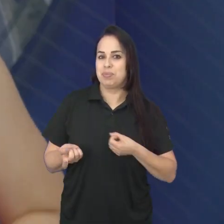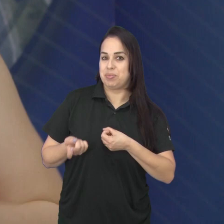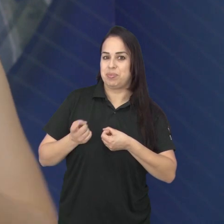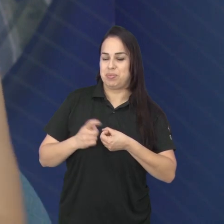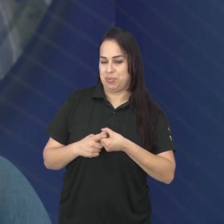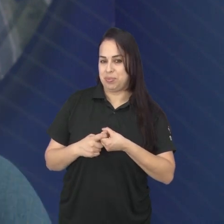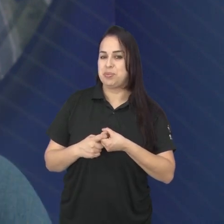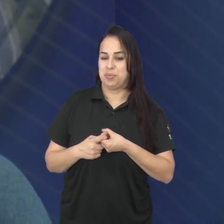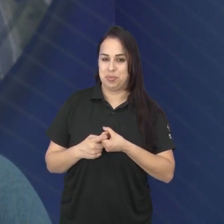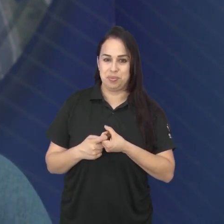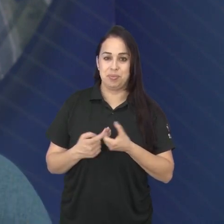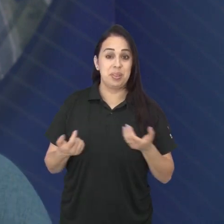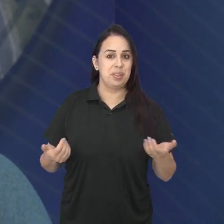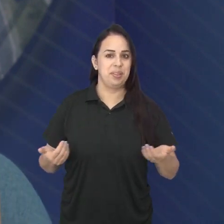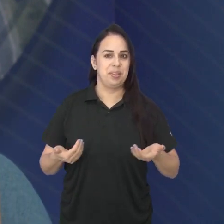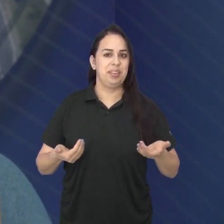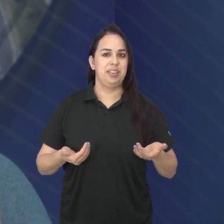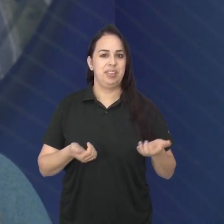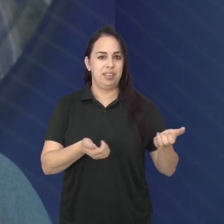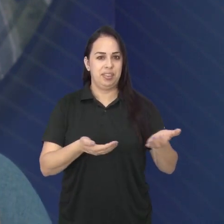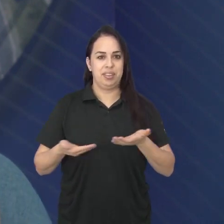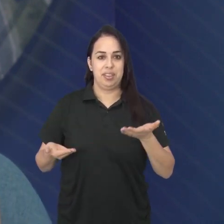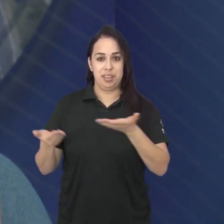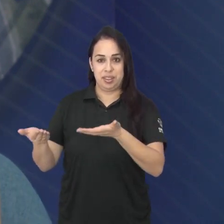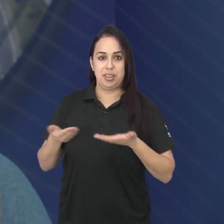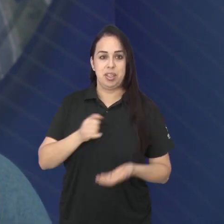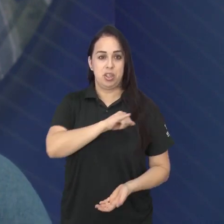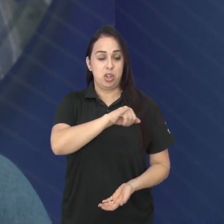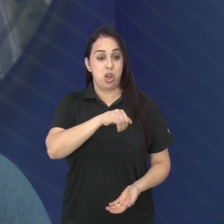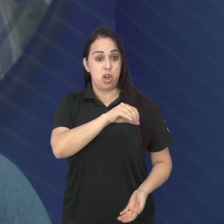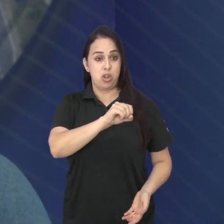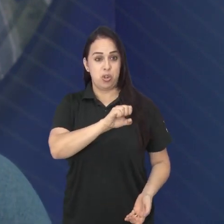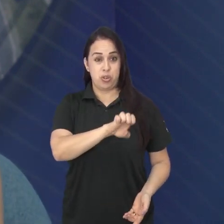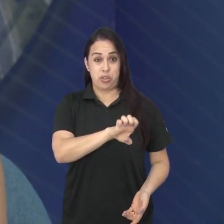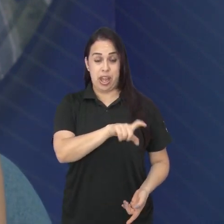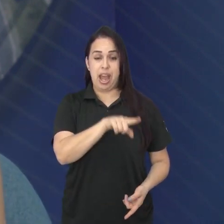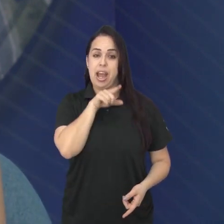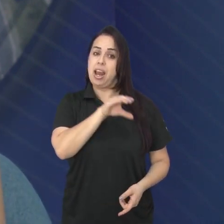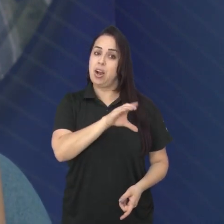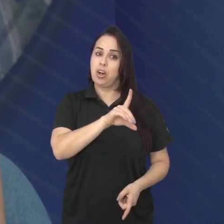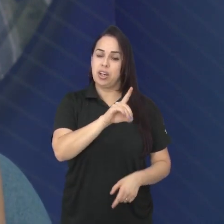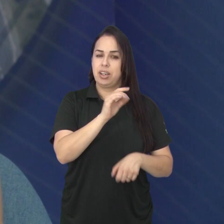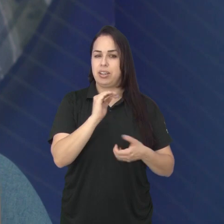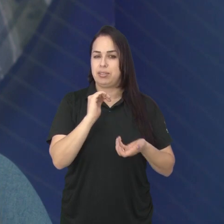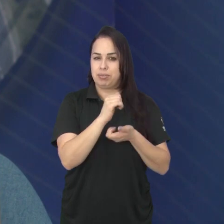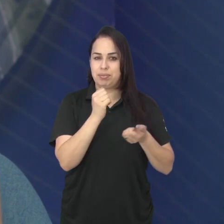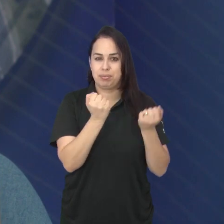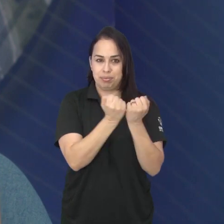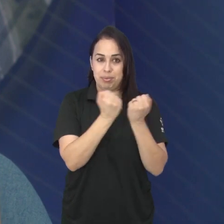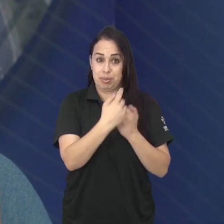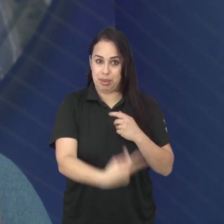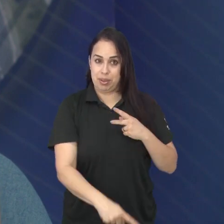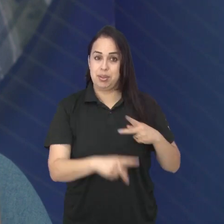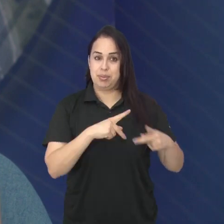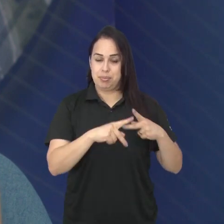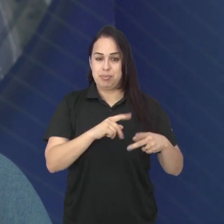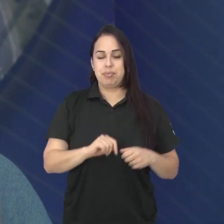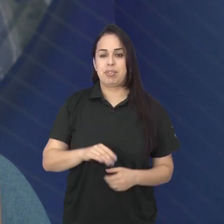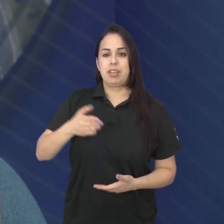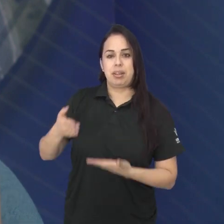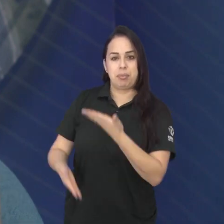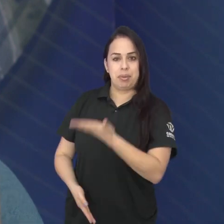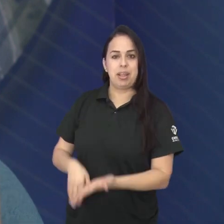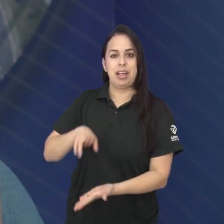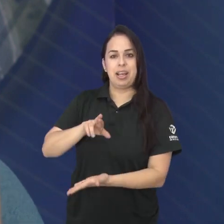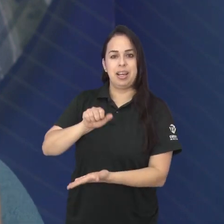Estamos de volta com o Diálogos da Cidade e hoje eu estou recebendo o José Benedito, que é coordenador da Defesa Civil aqui de São José dos Campos, e